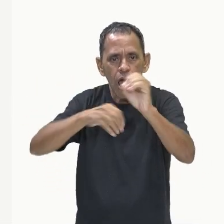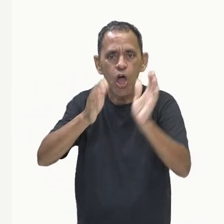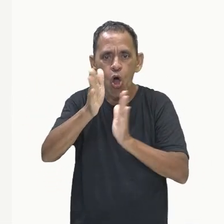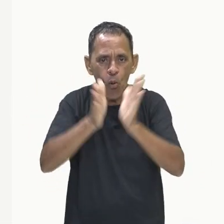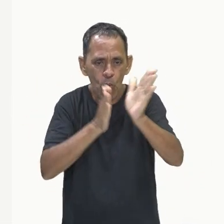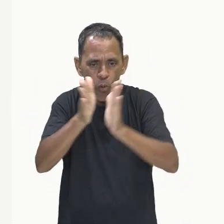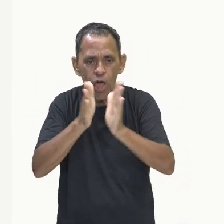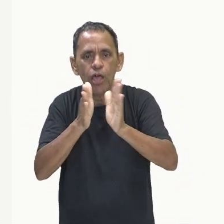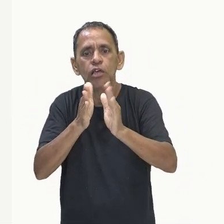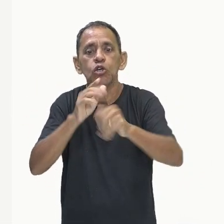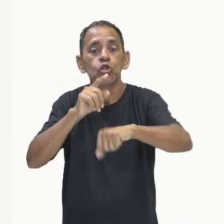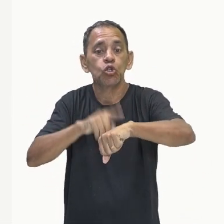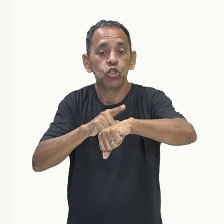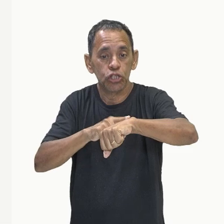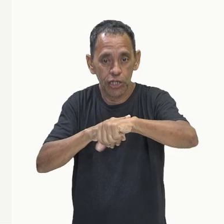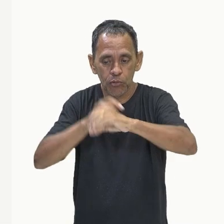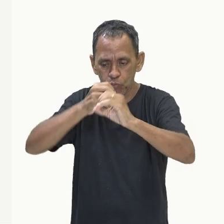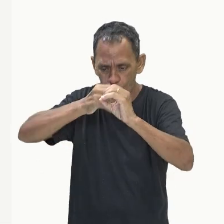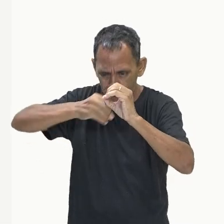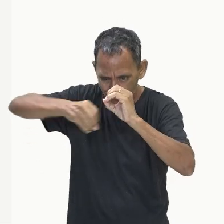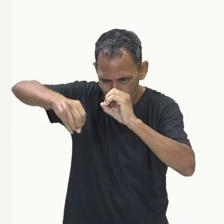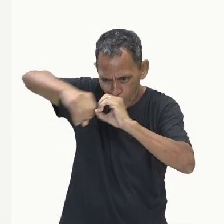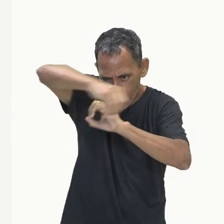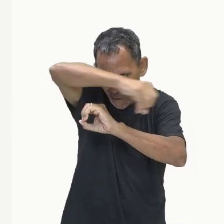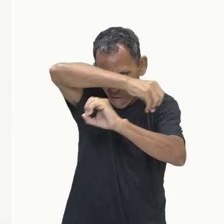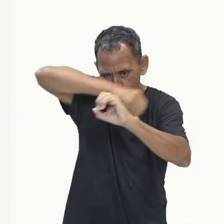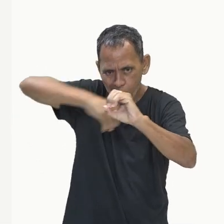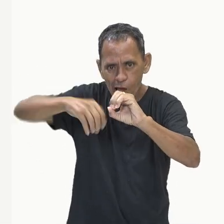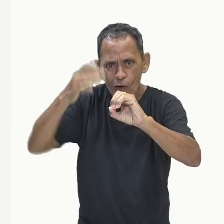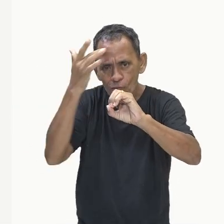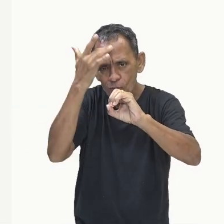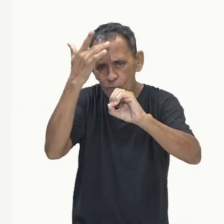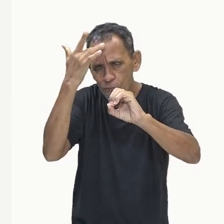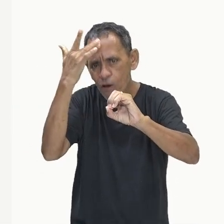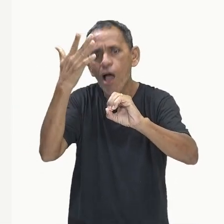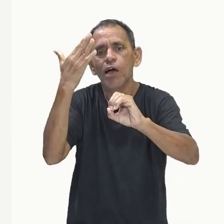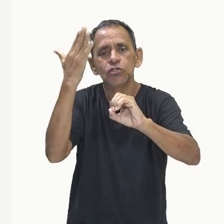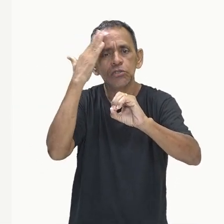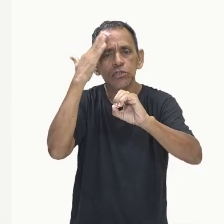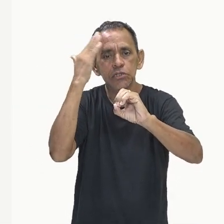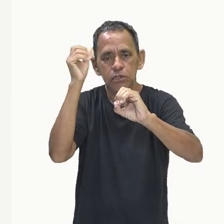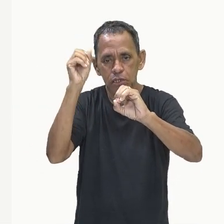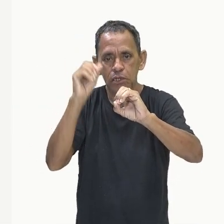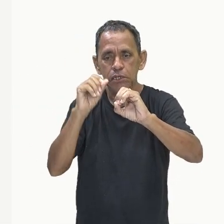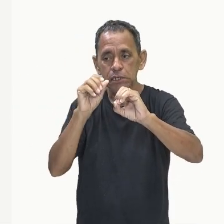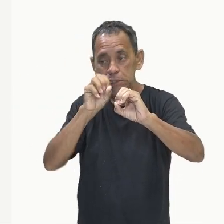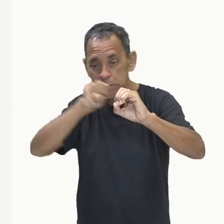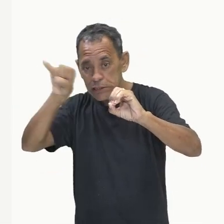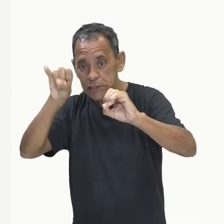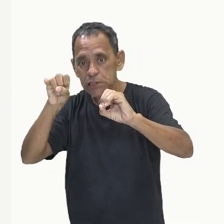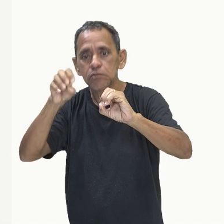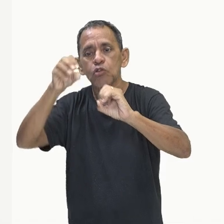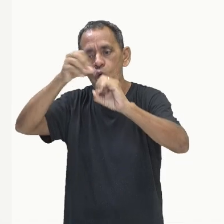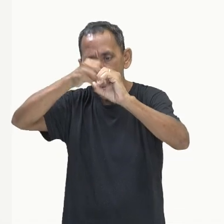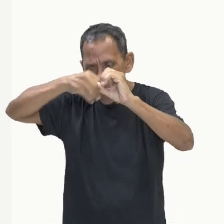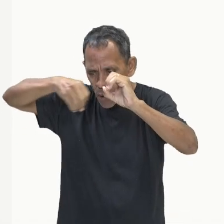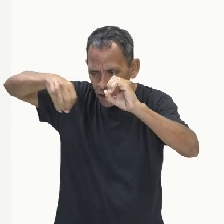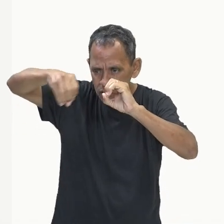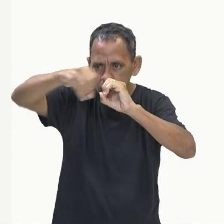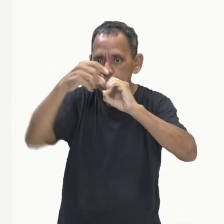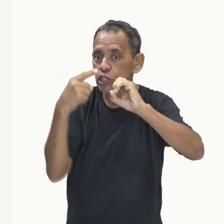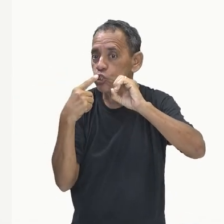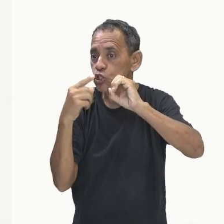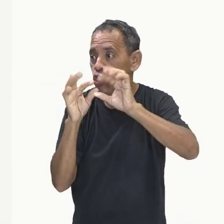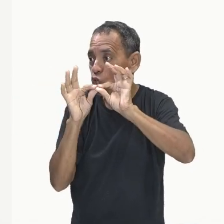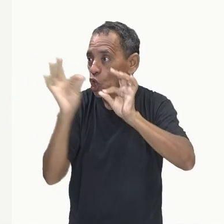para percorrer uma volta em torno do Sol, é fácil concluir então que quanto mais longe o planeta estiver do Sol, mais longo será